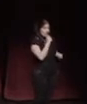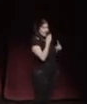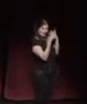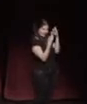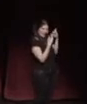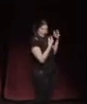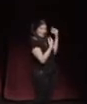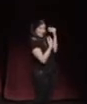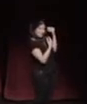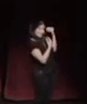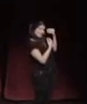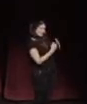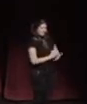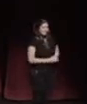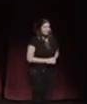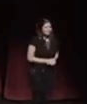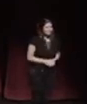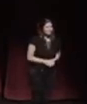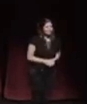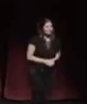assim. Tu,